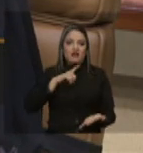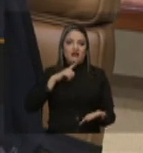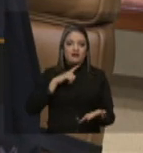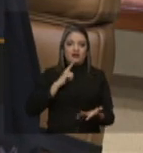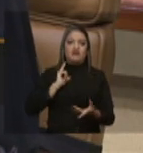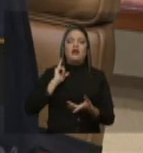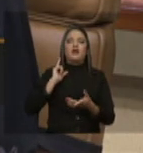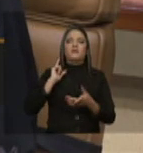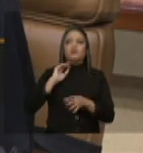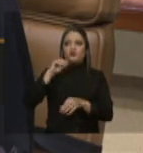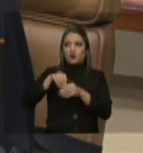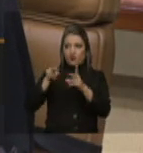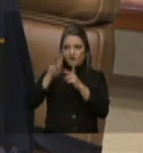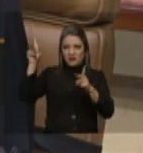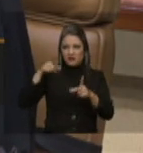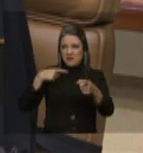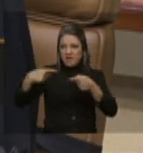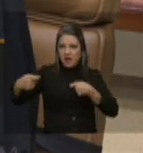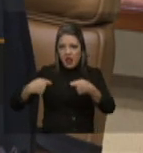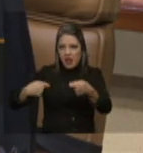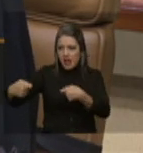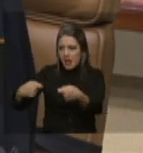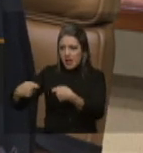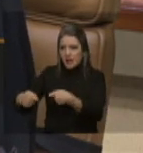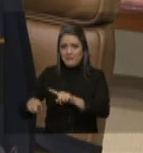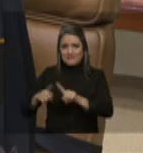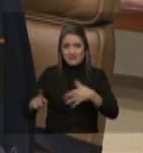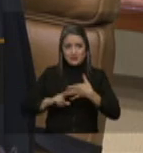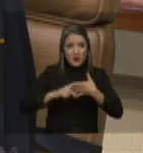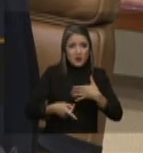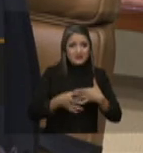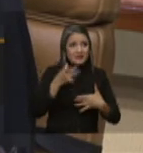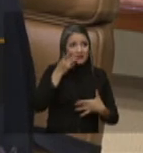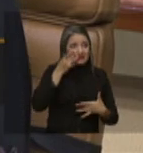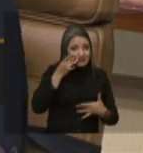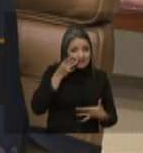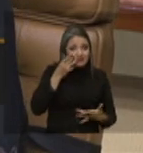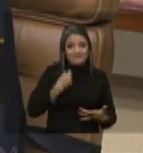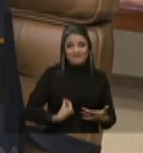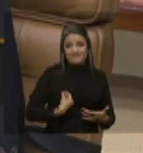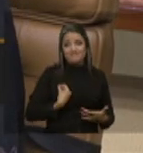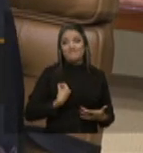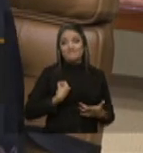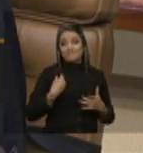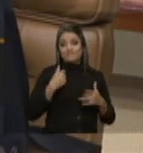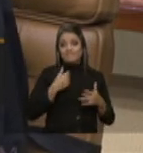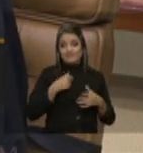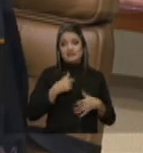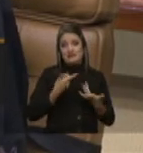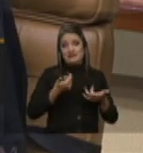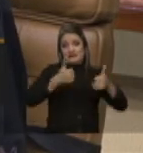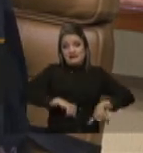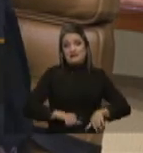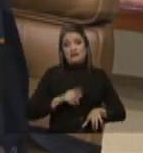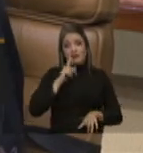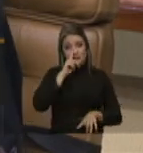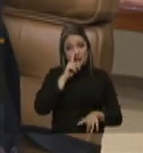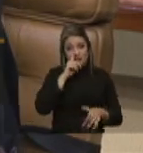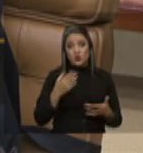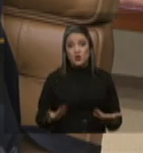com efeitos concretos na vida de todos nós um tipo de comportamento já nem vou dizer o material de depredação